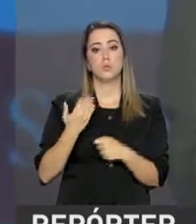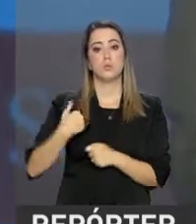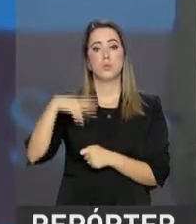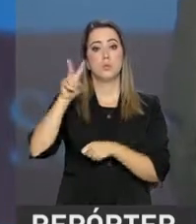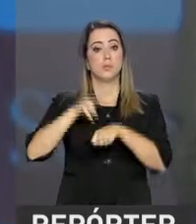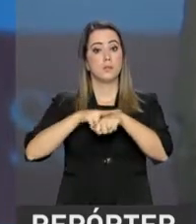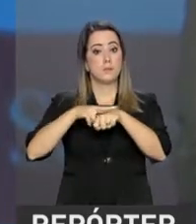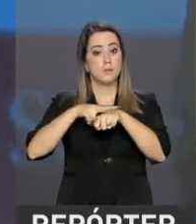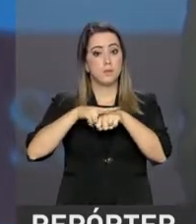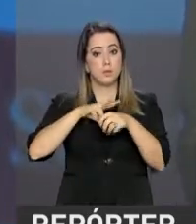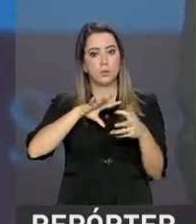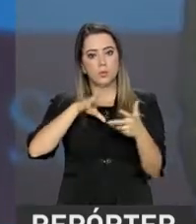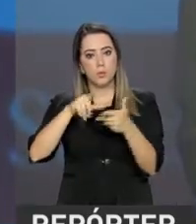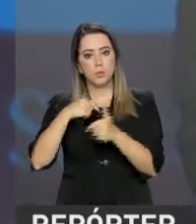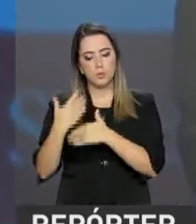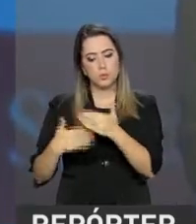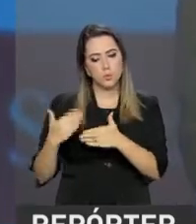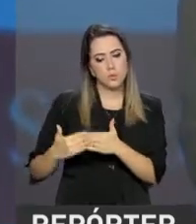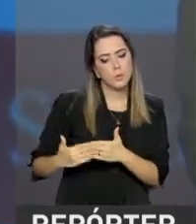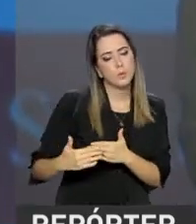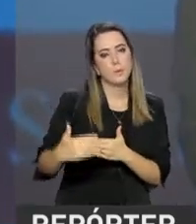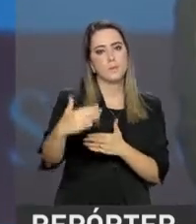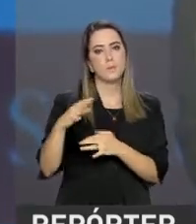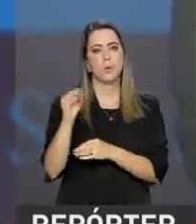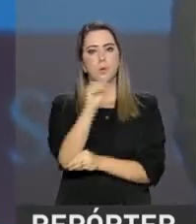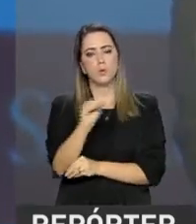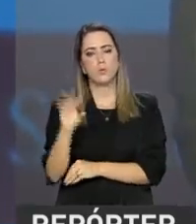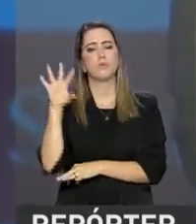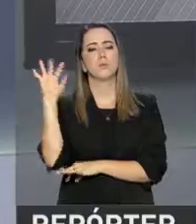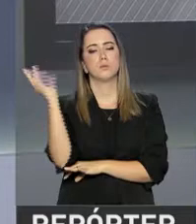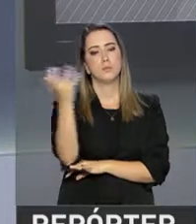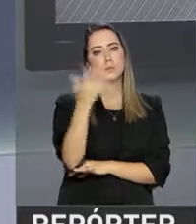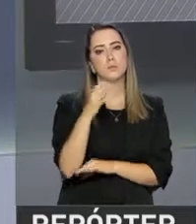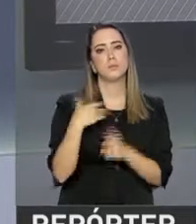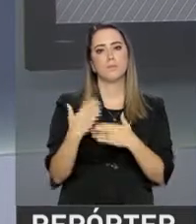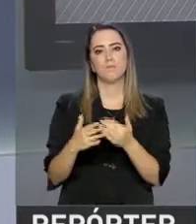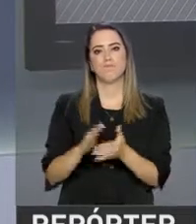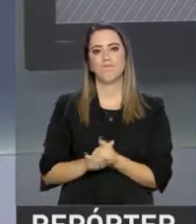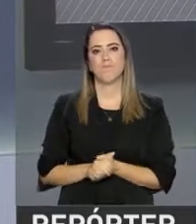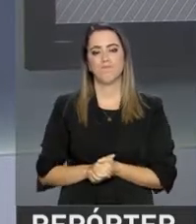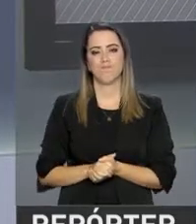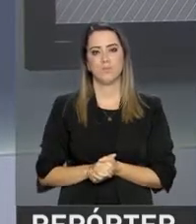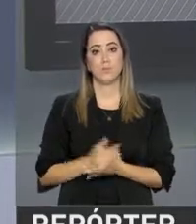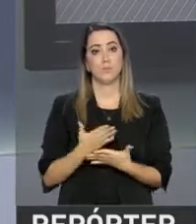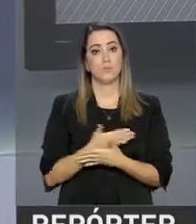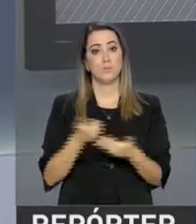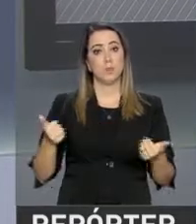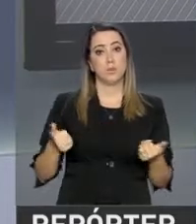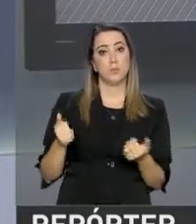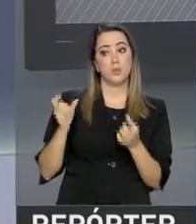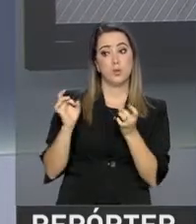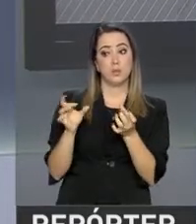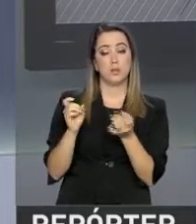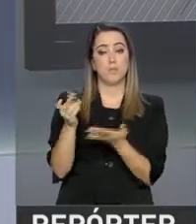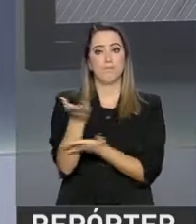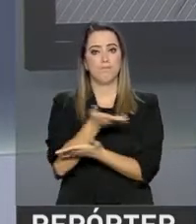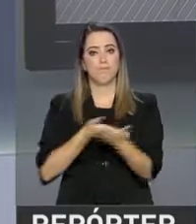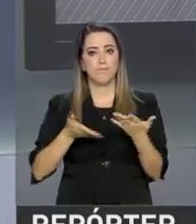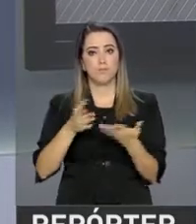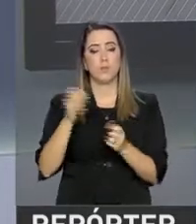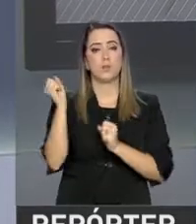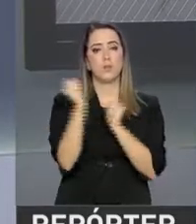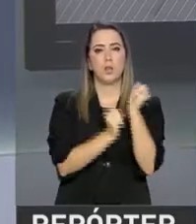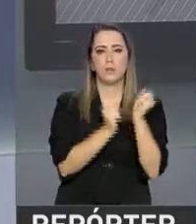do mundo e haveremos de continuar sendo pelos próximos anos e melhorar a competitividade da indústria brasileira